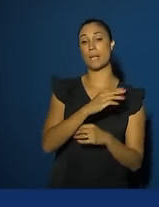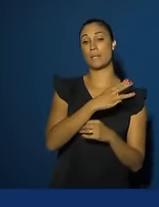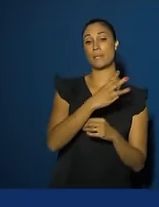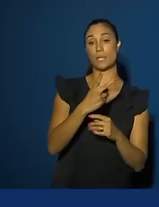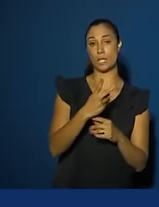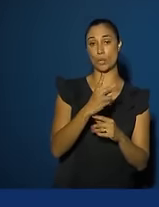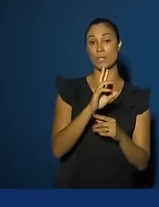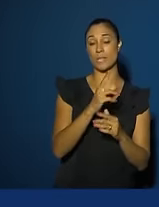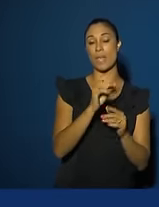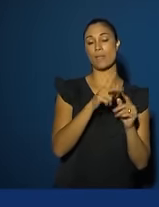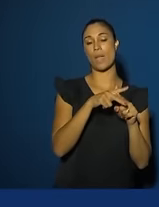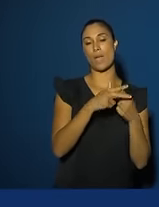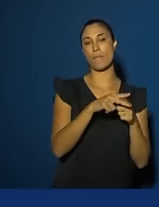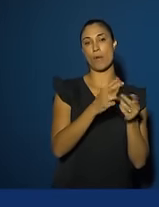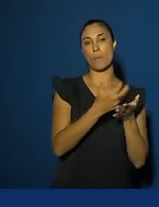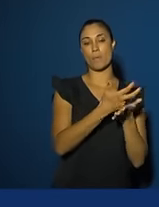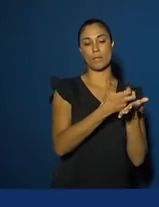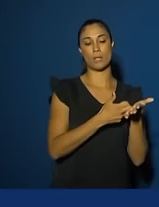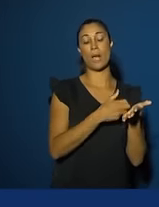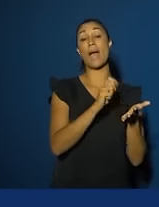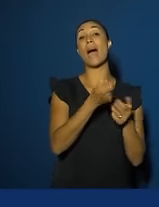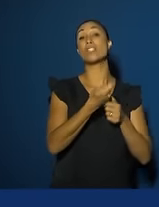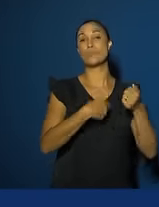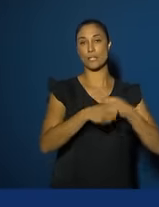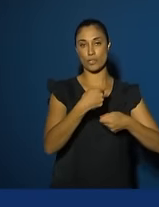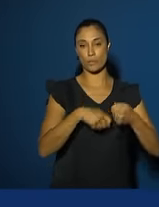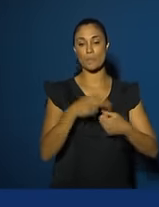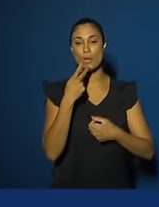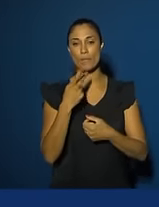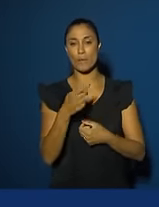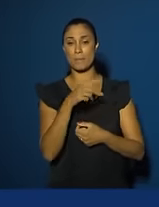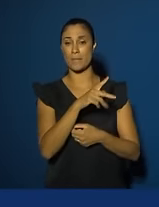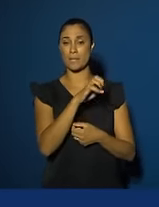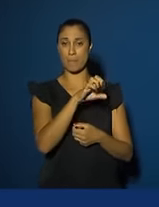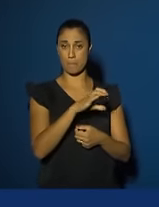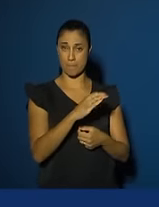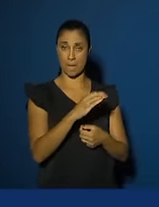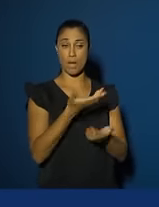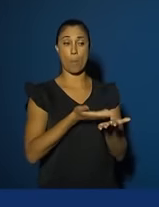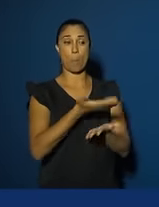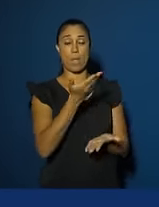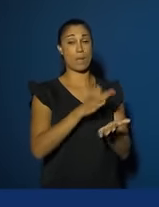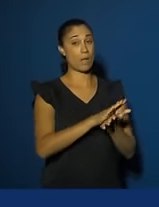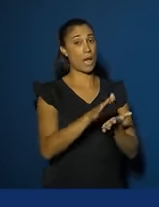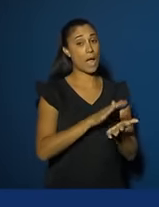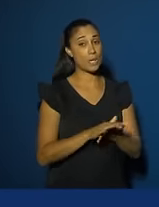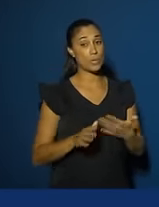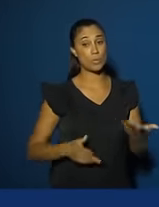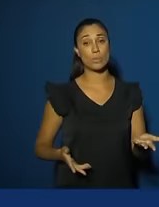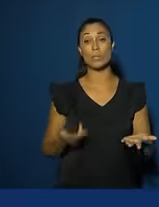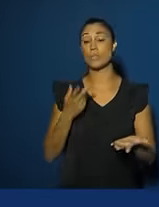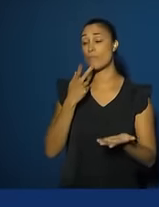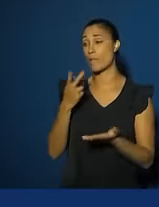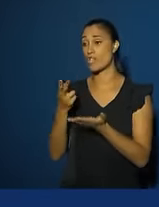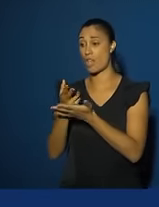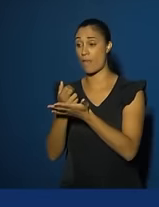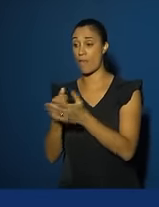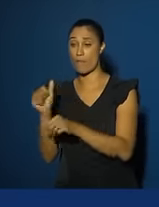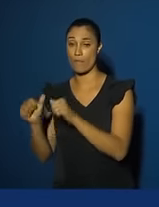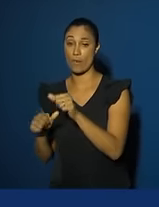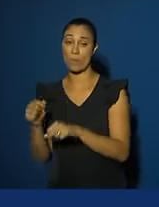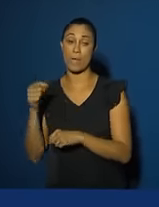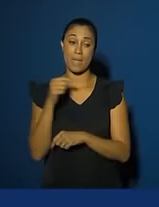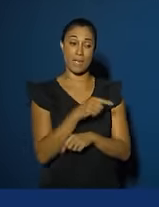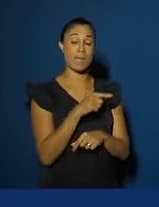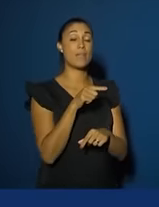PEC da reforma tributária da reforma administrativa eu falei essa PEC aumenta custo estão falando em reforma administrativa isso aqui